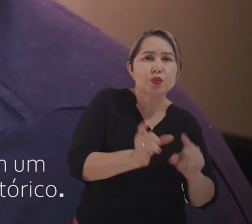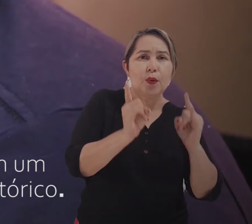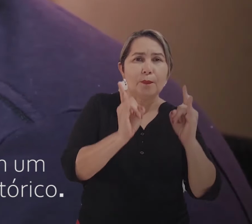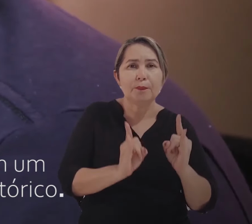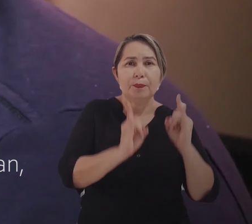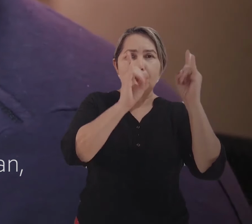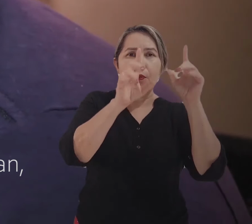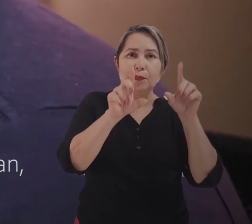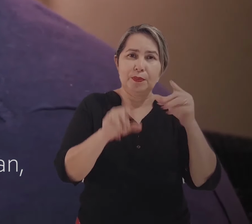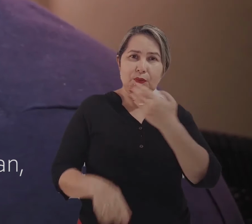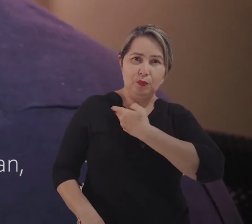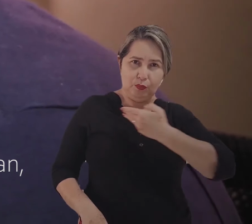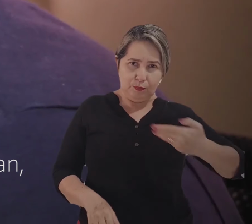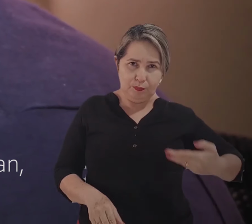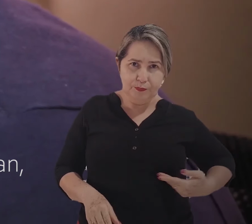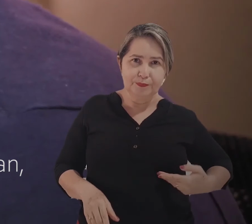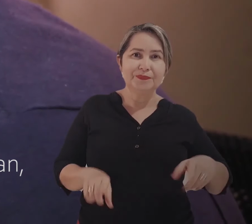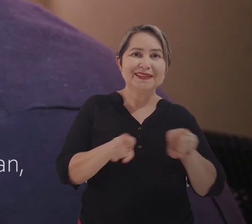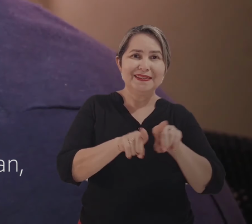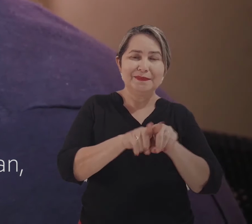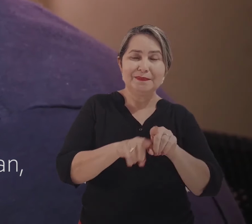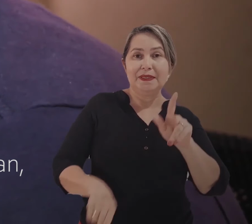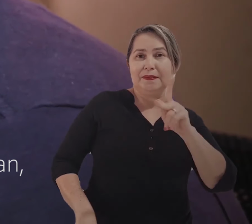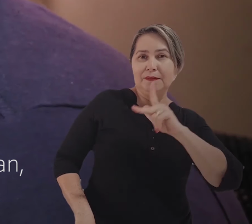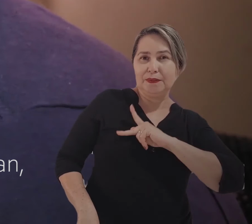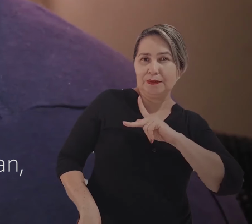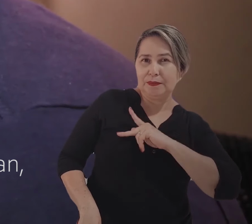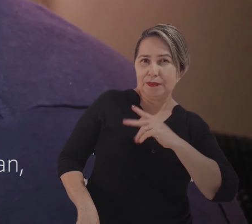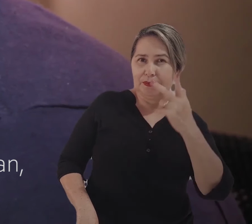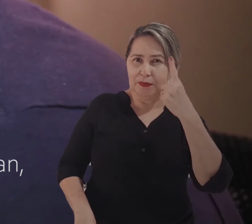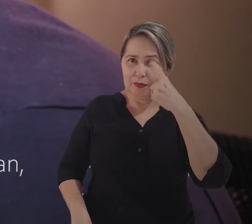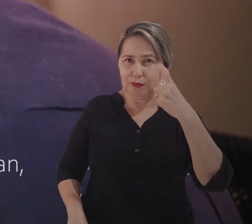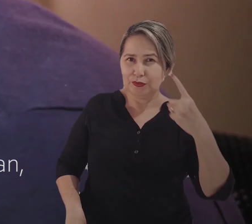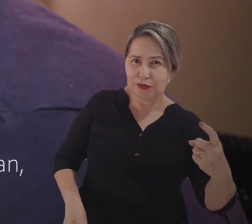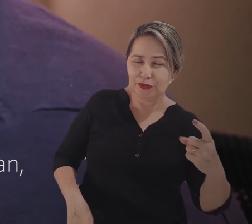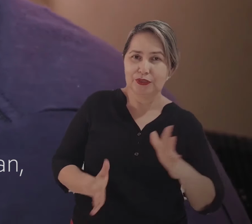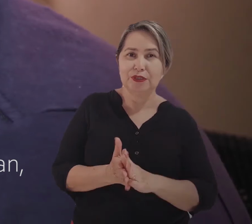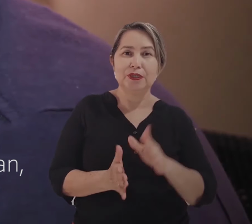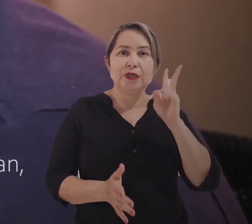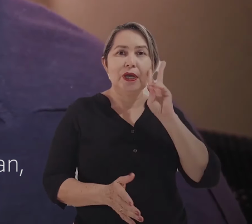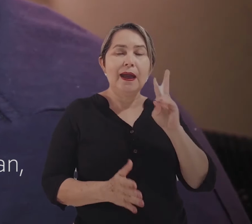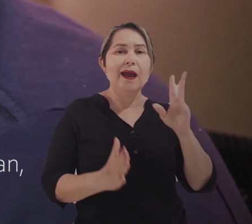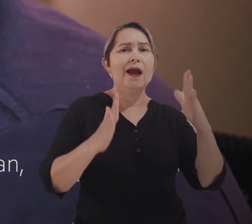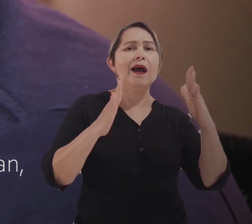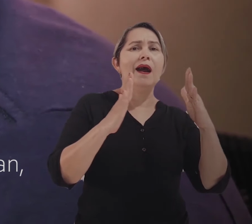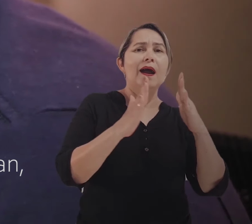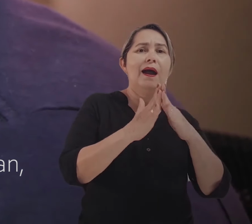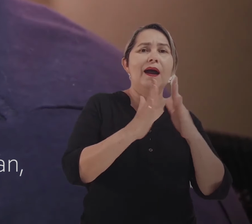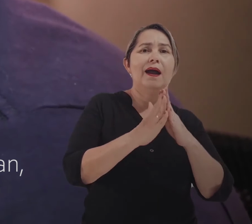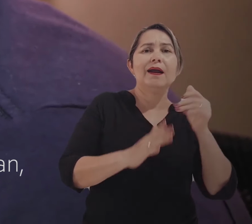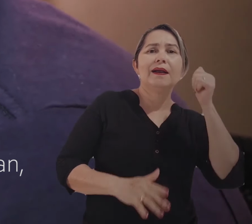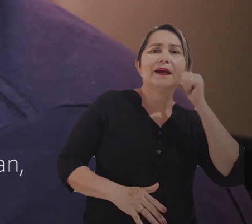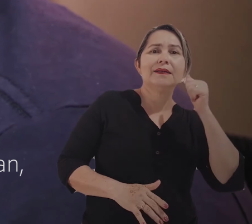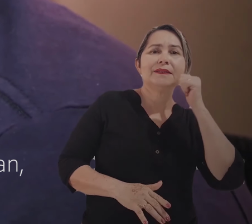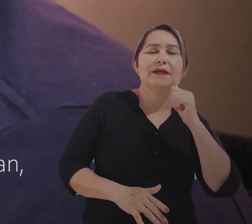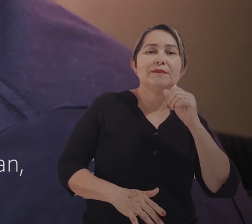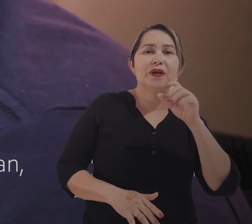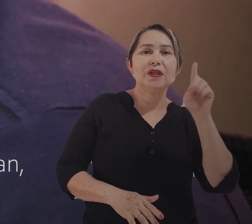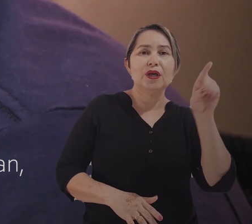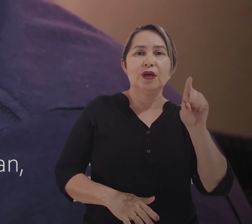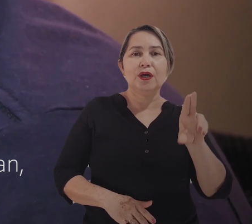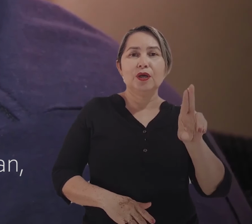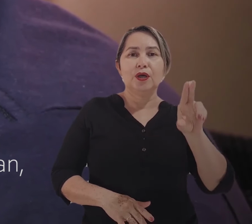de interesse, né, históricos, como a Casa da Senhora Azul, tá, alguns prédios relacionados à